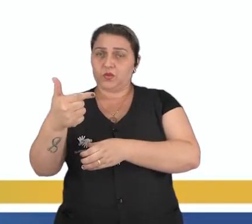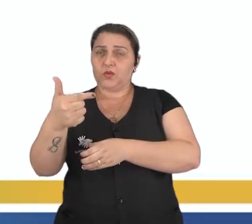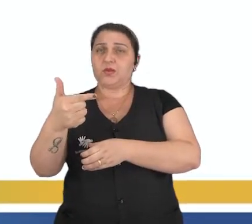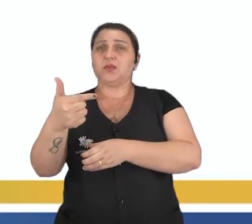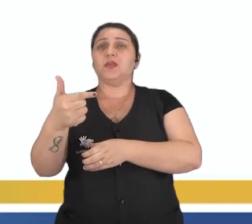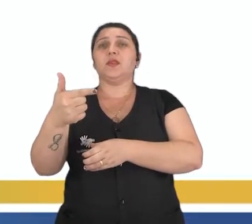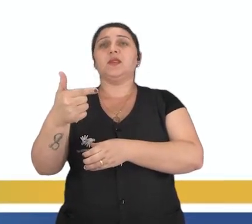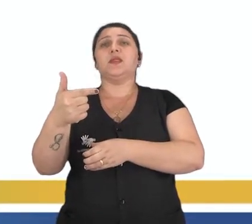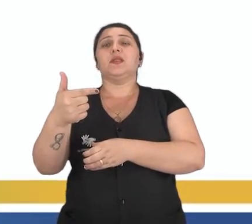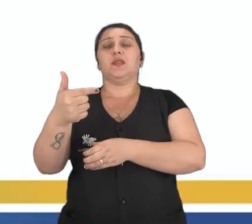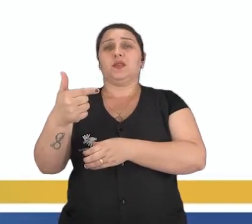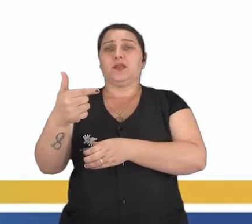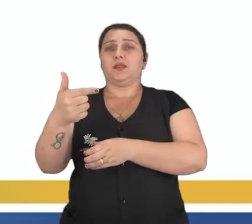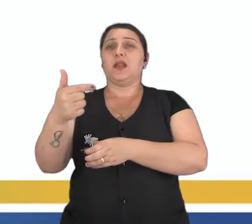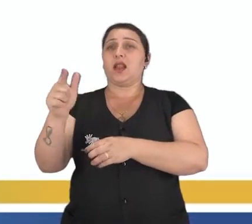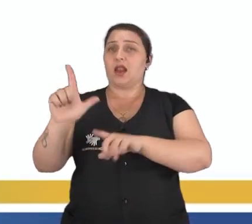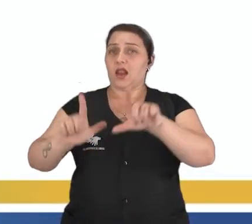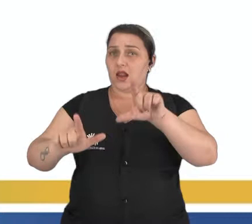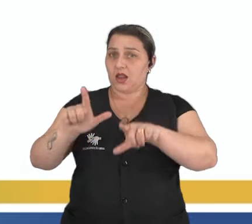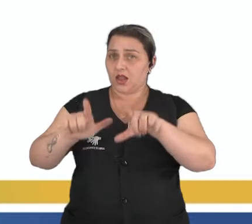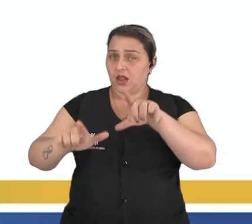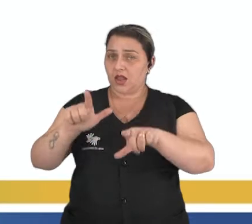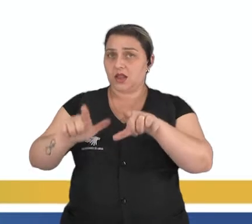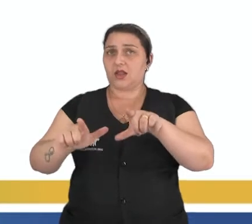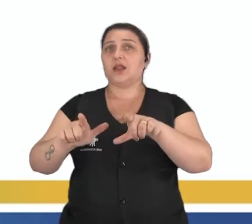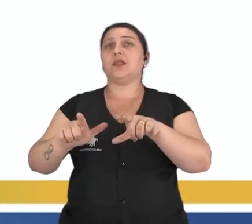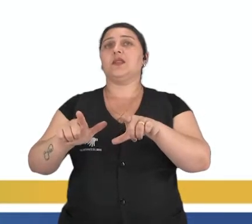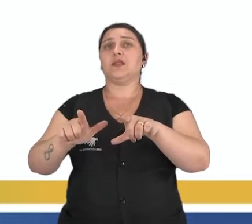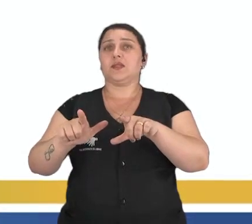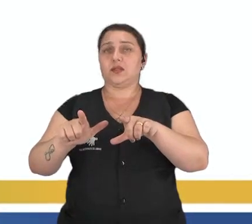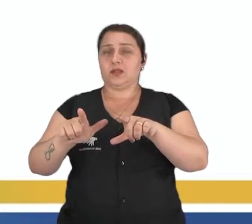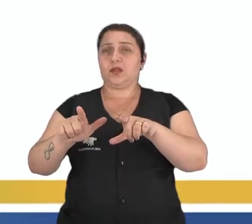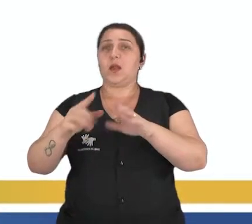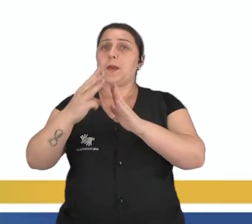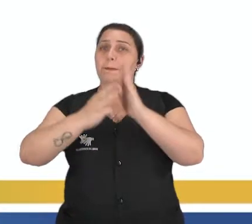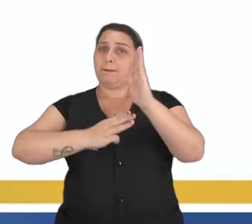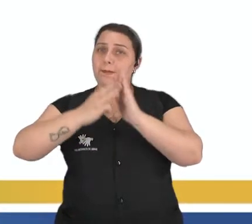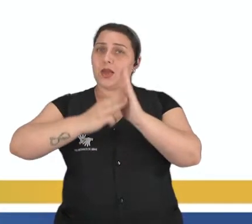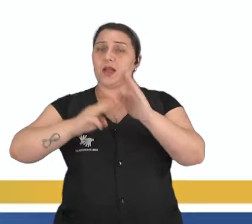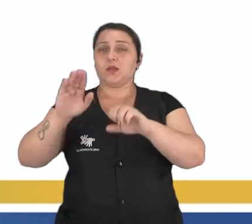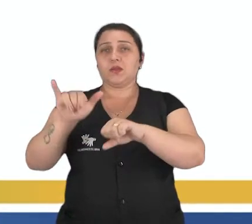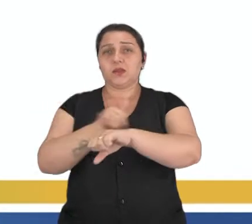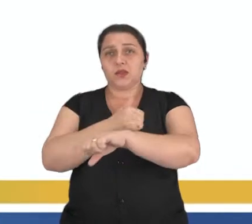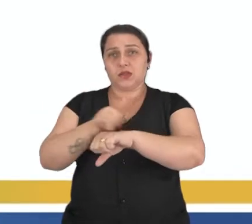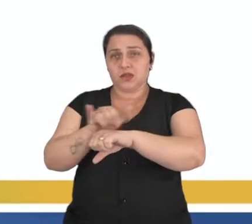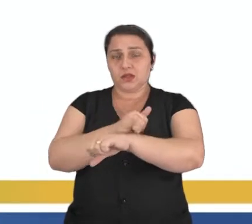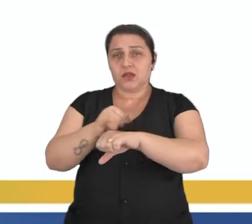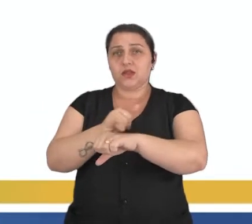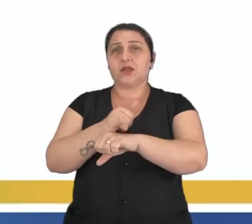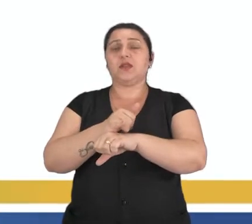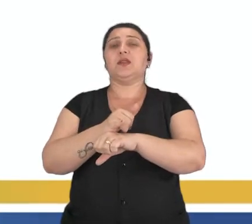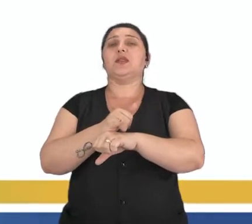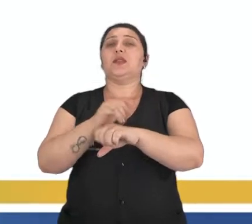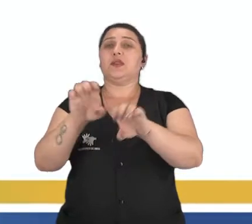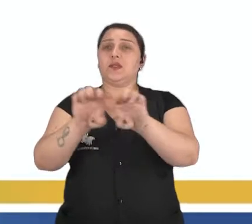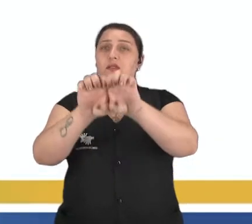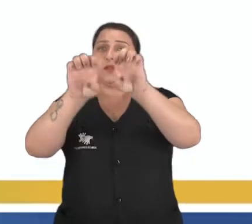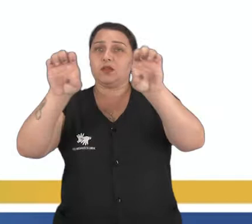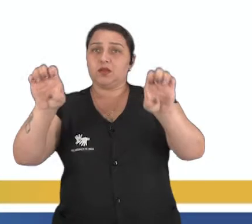que pode ser solucionado, após aplicações de métodos estratégicos, por equações do segundo